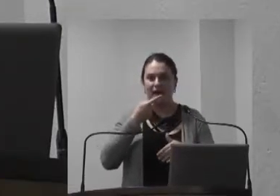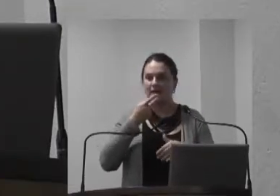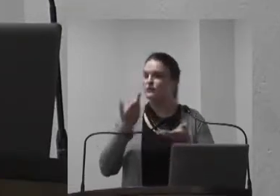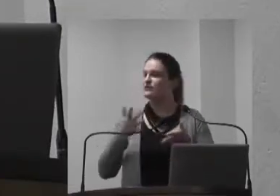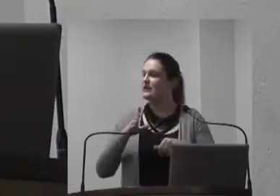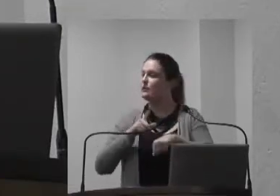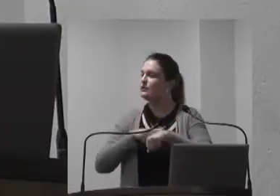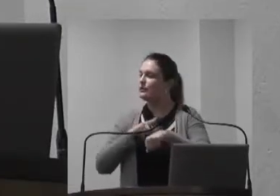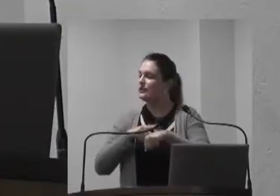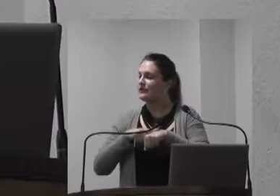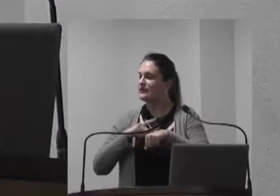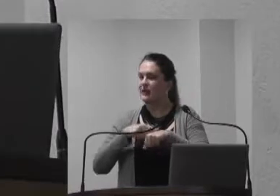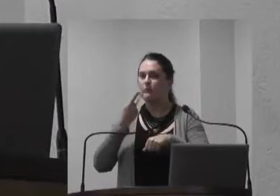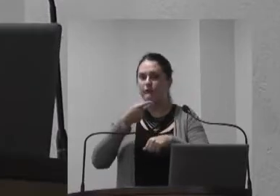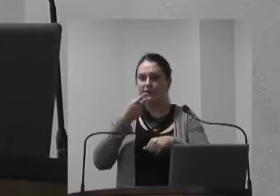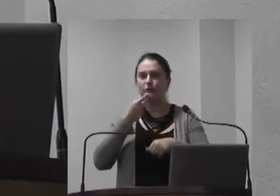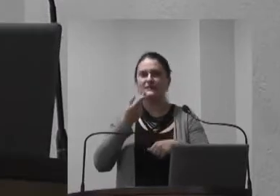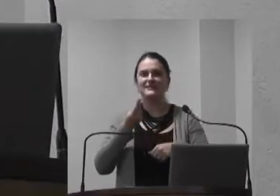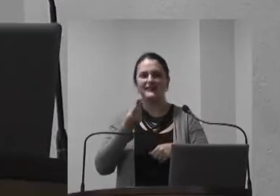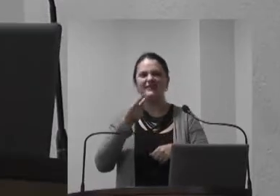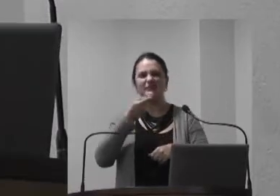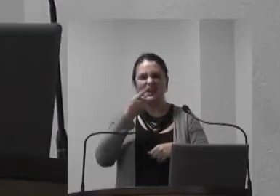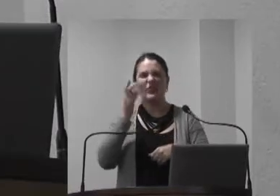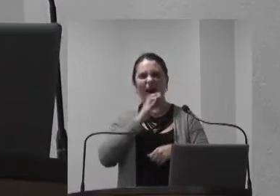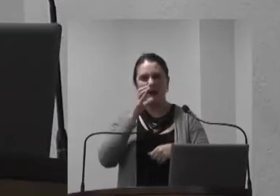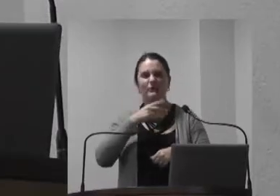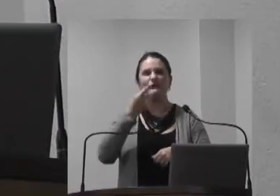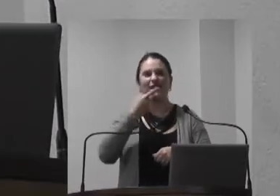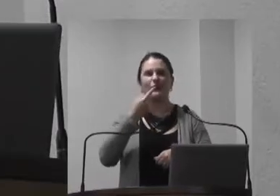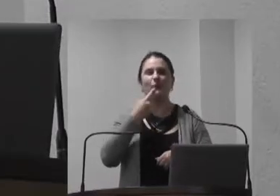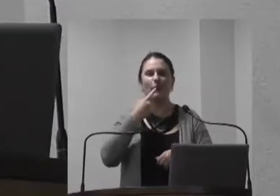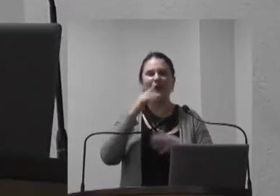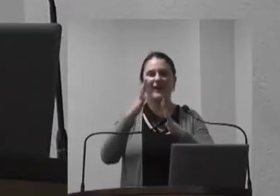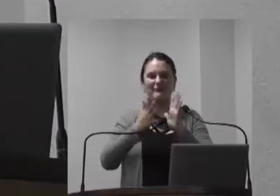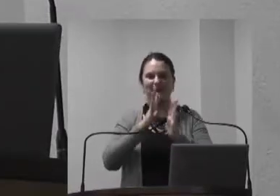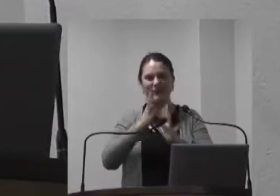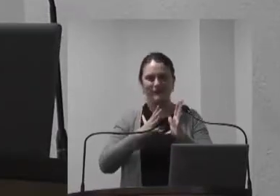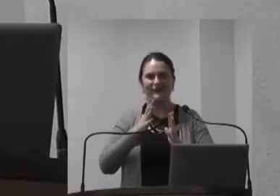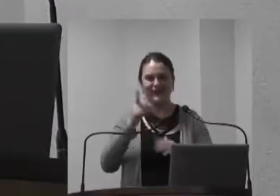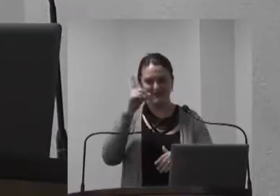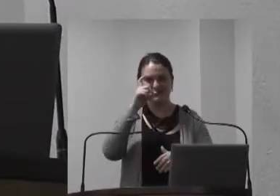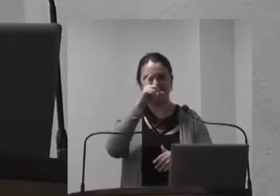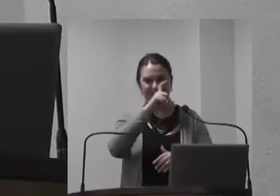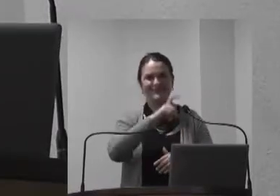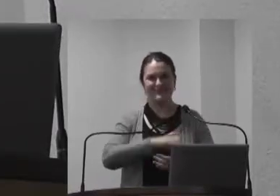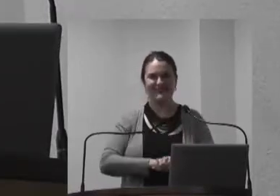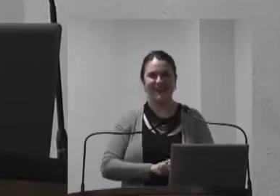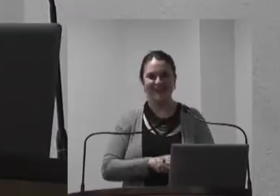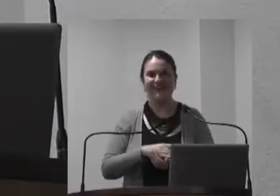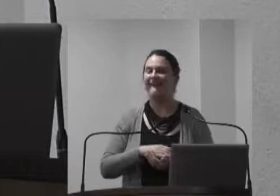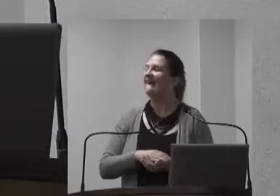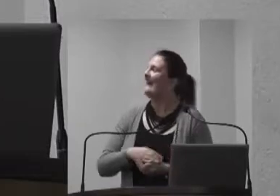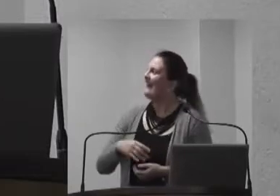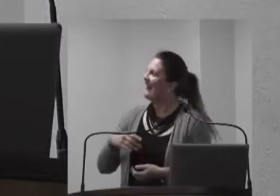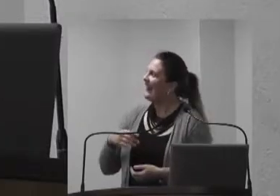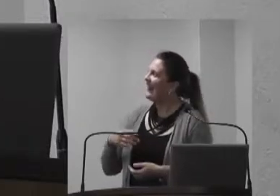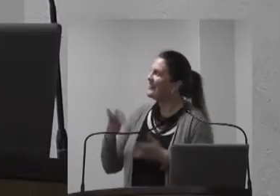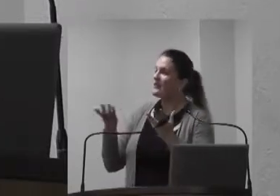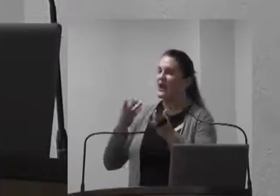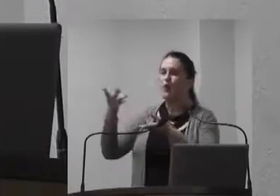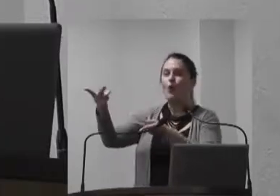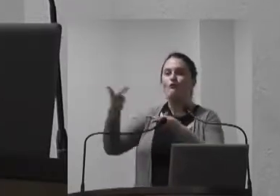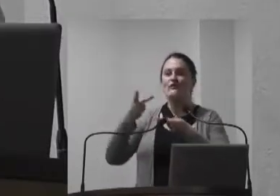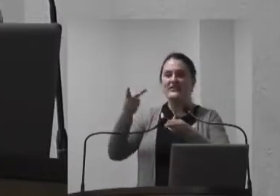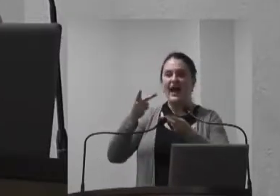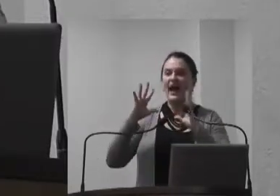minha fala, não sei quanto que eu tenho de tempo, eu falo bastante, falo rápido, falo com a boca e com a mão, é difícil, né?